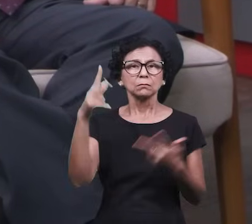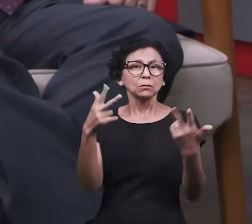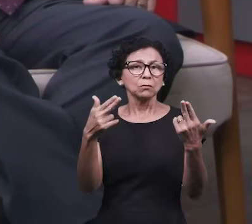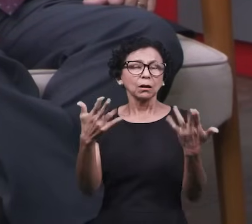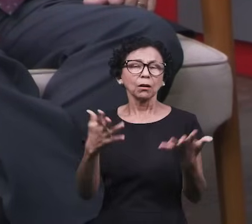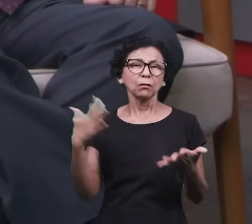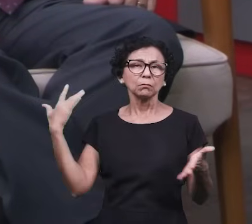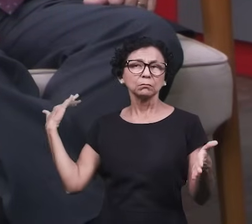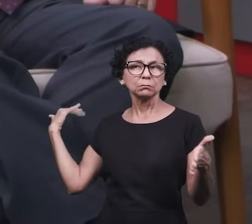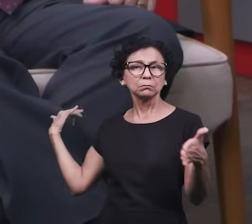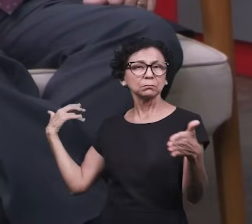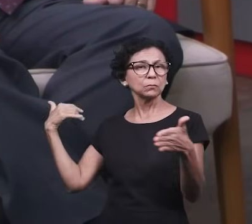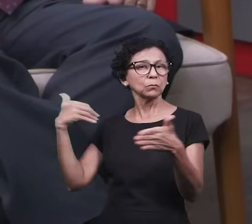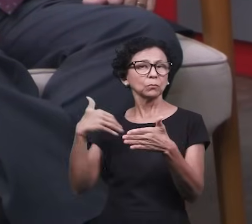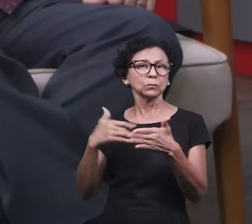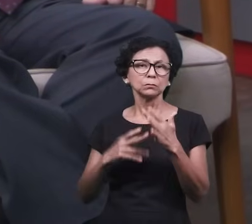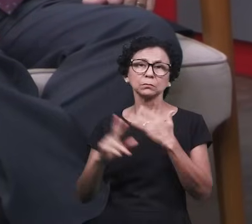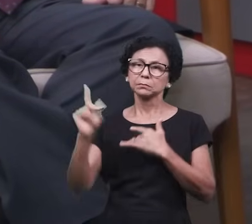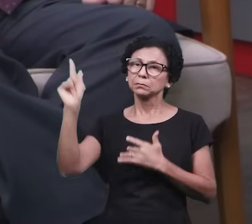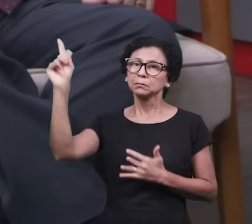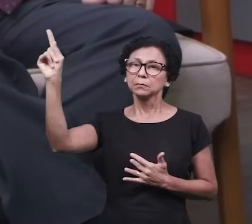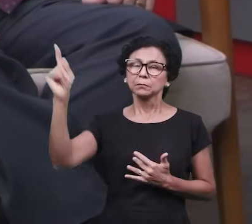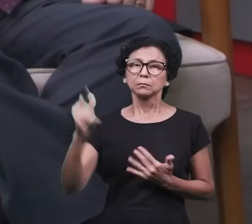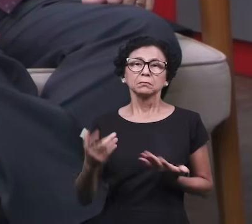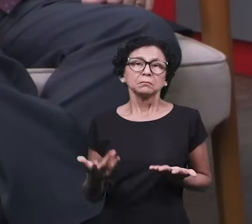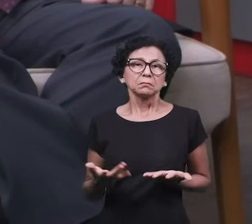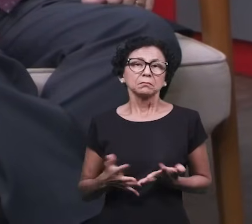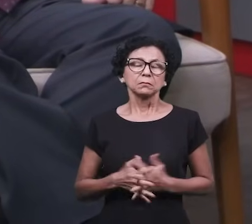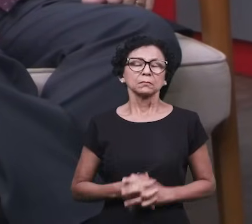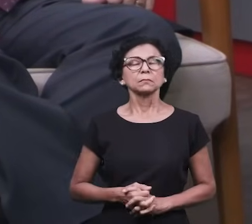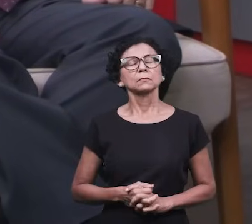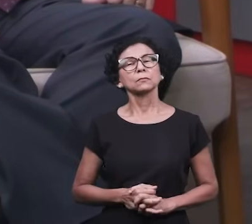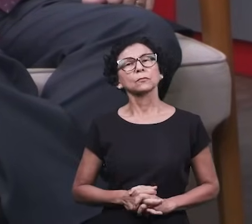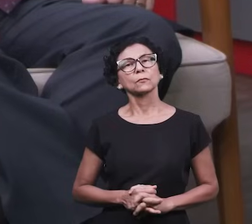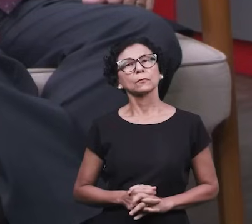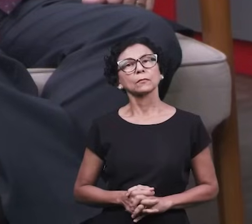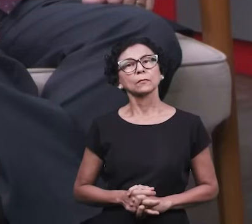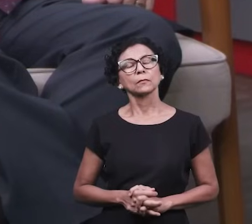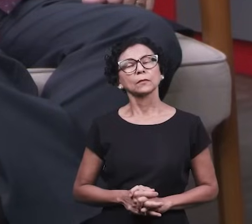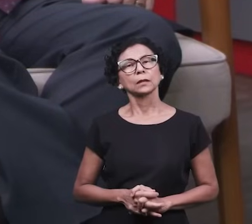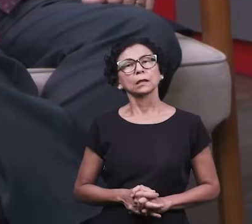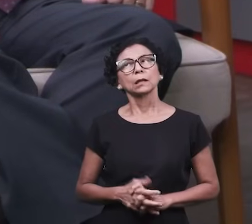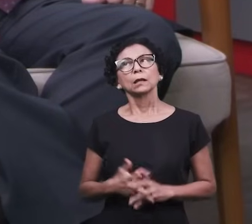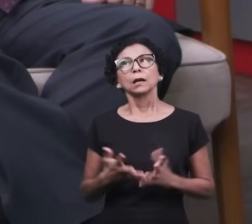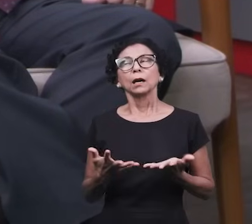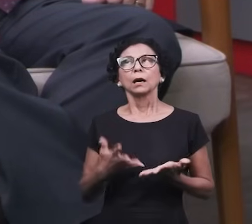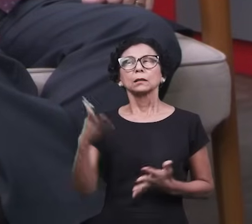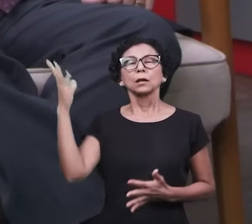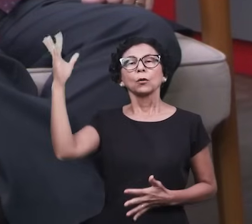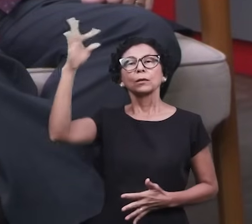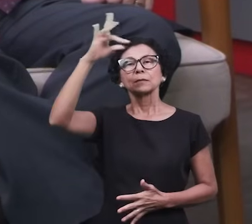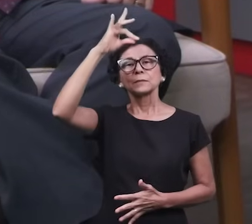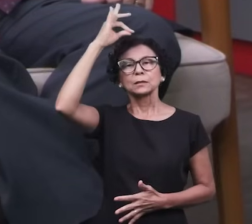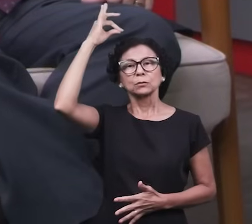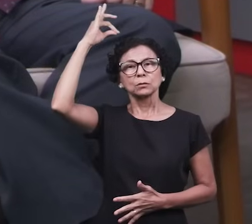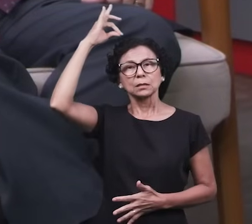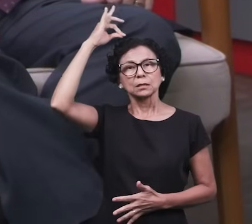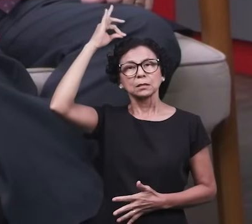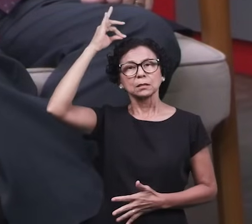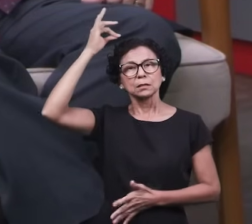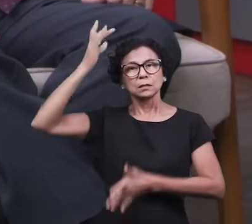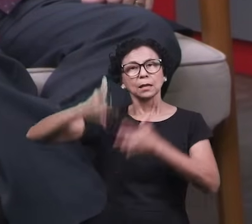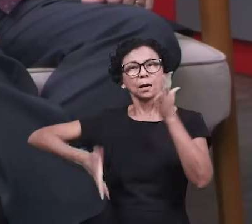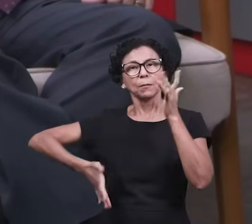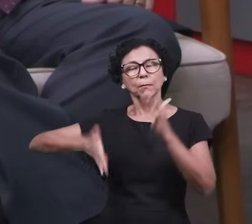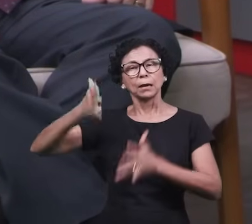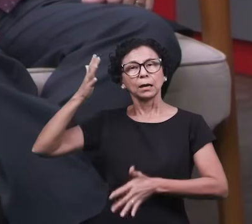hoje, sempre e eternamente. Então, o Espírito Santo que foi derramado sobre